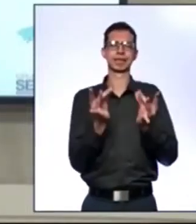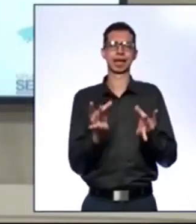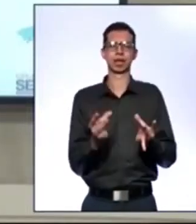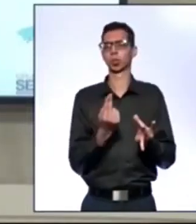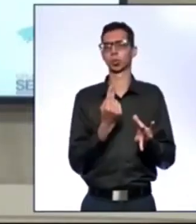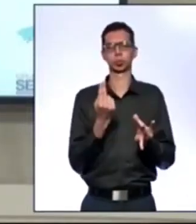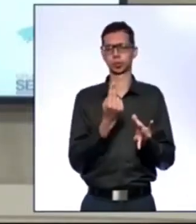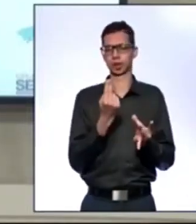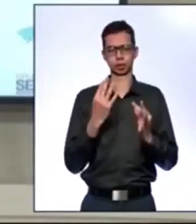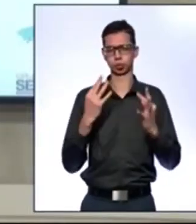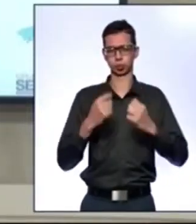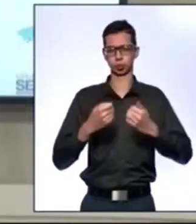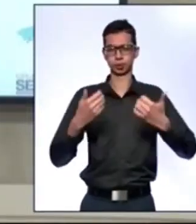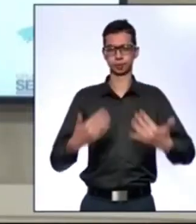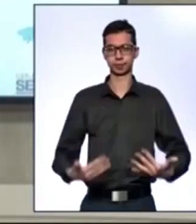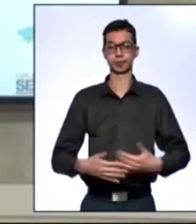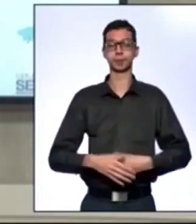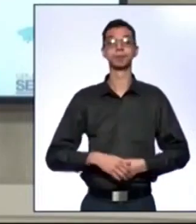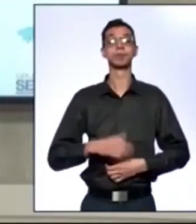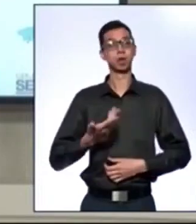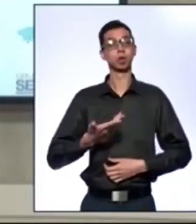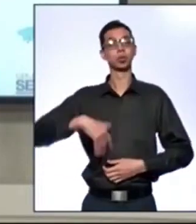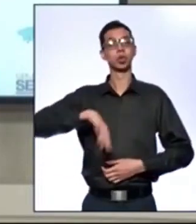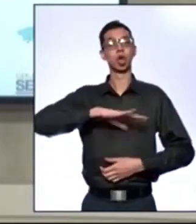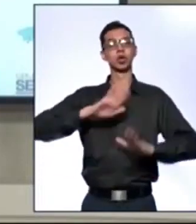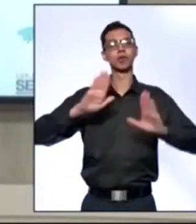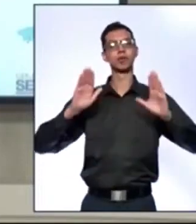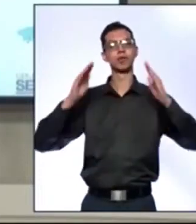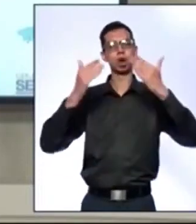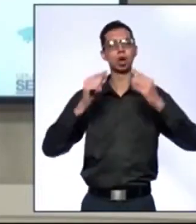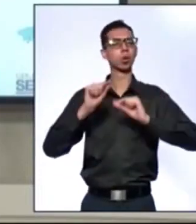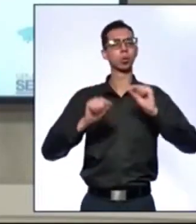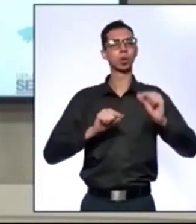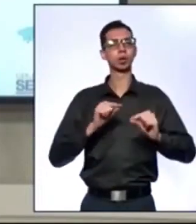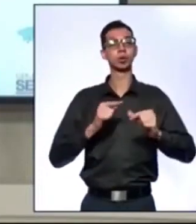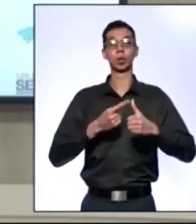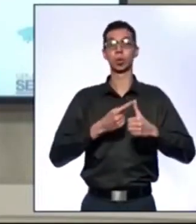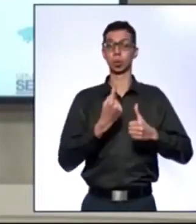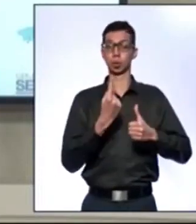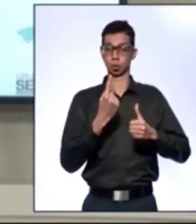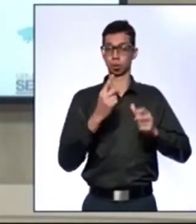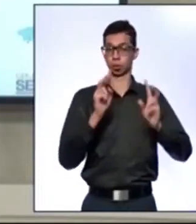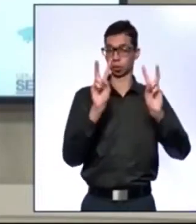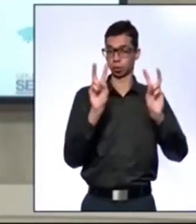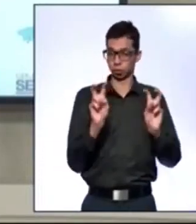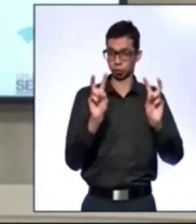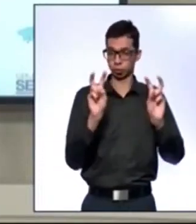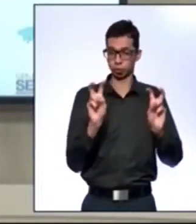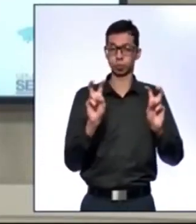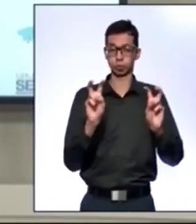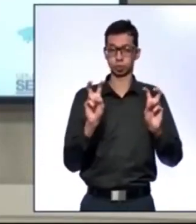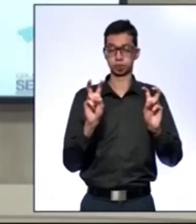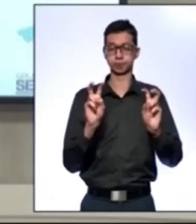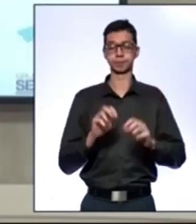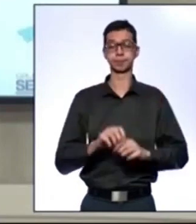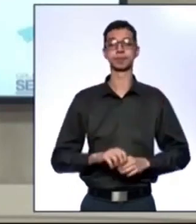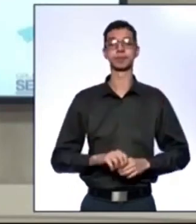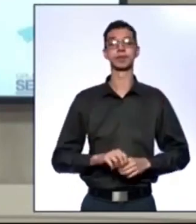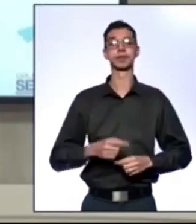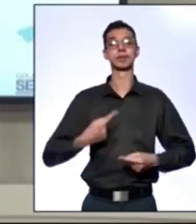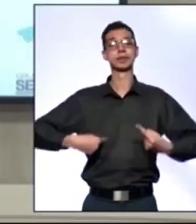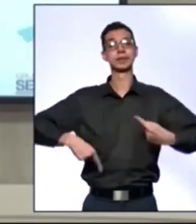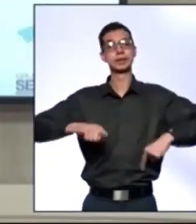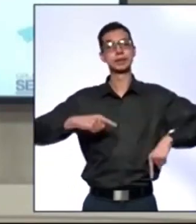os detalhes do sistema imune. A gente vai focar num dos tópicos do sistema imune que tem a ver com a maior parte